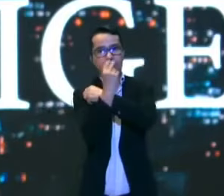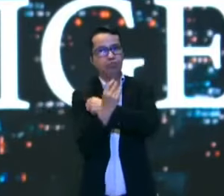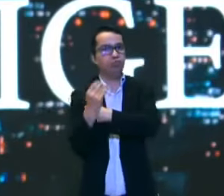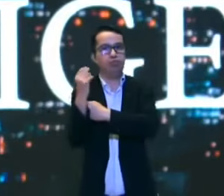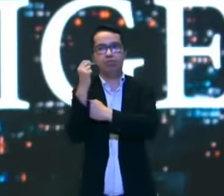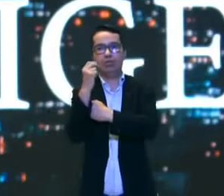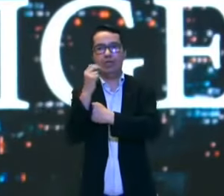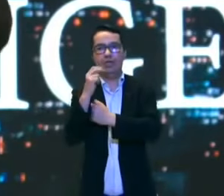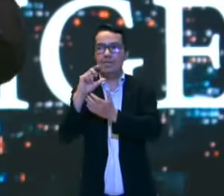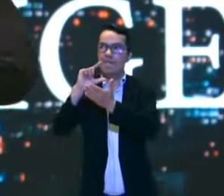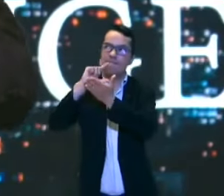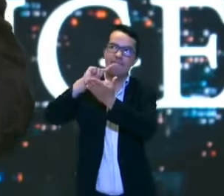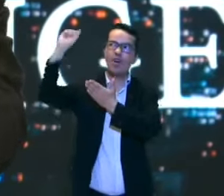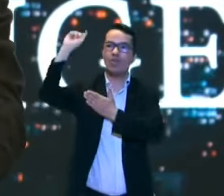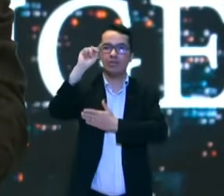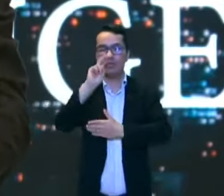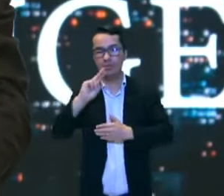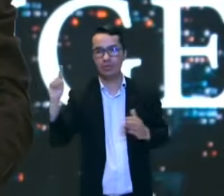nome de Jesus.